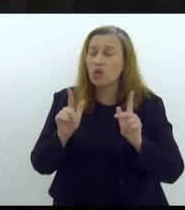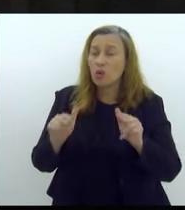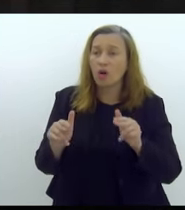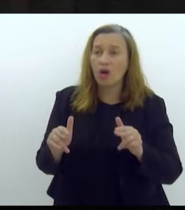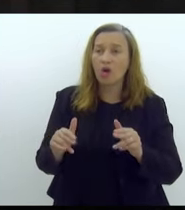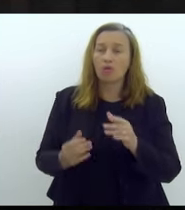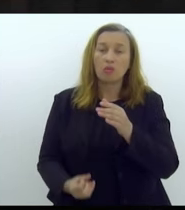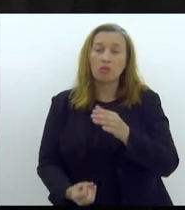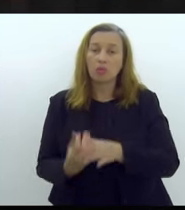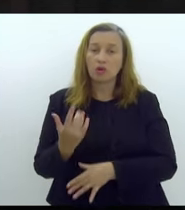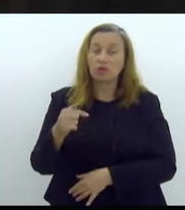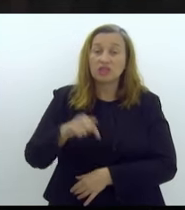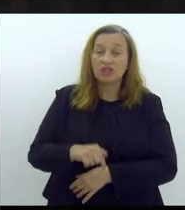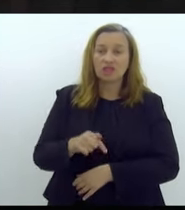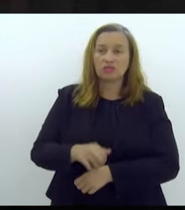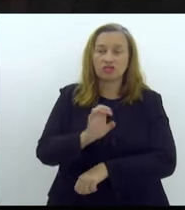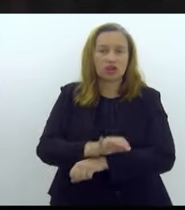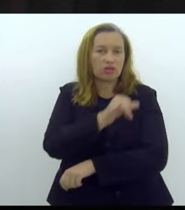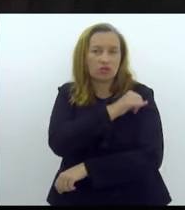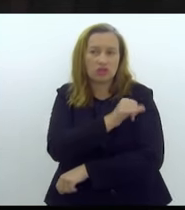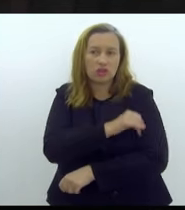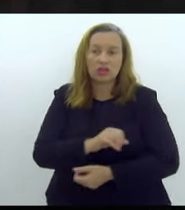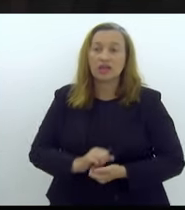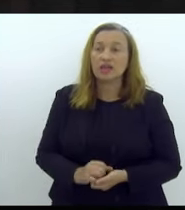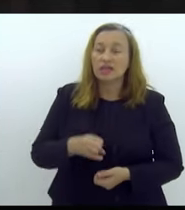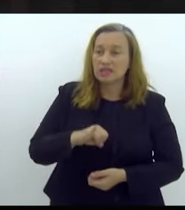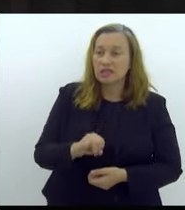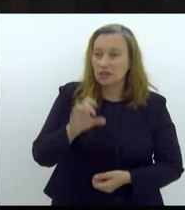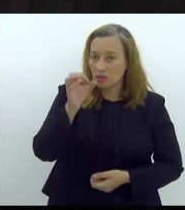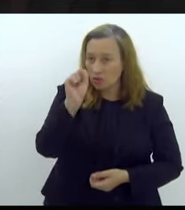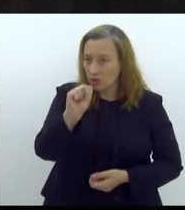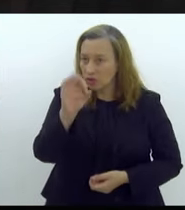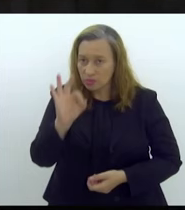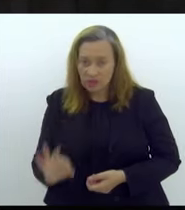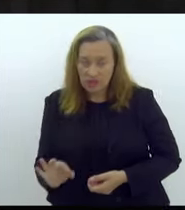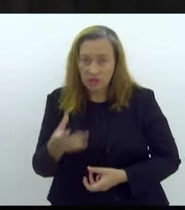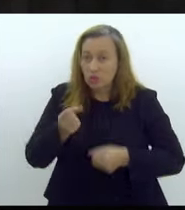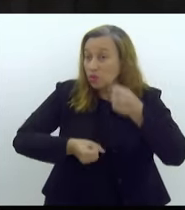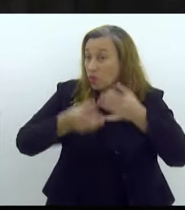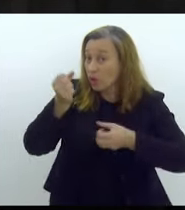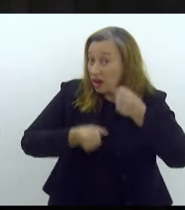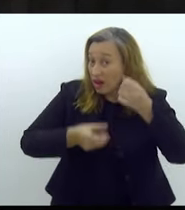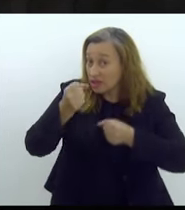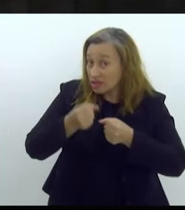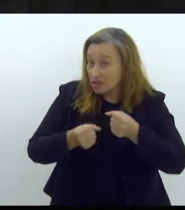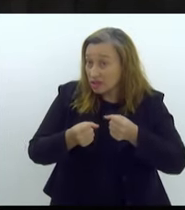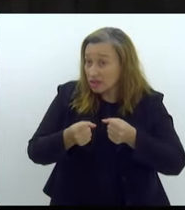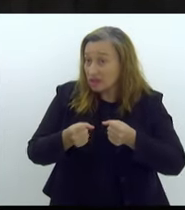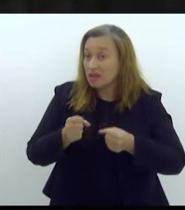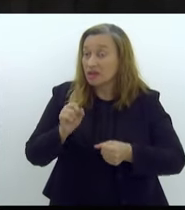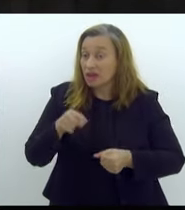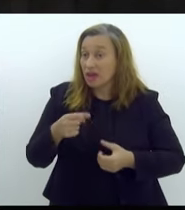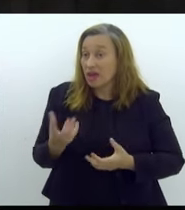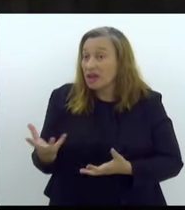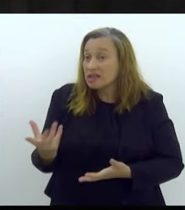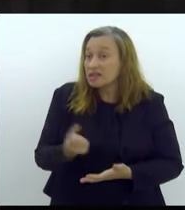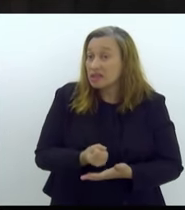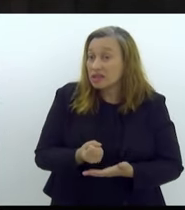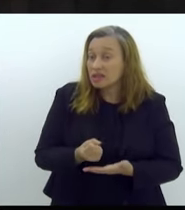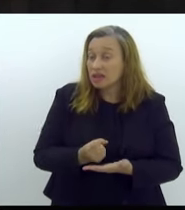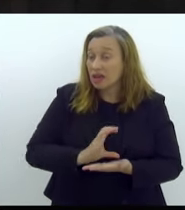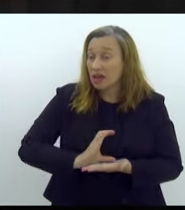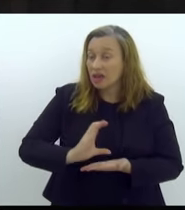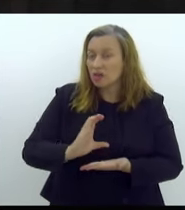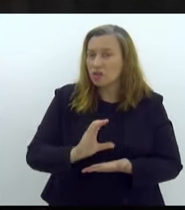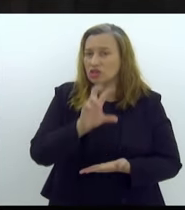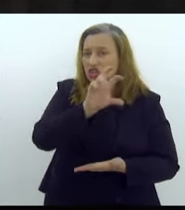no estado do Rio de Janeiro. E se acreditar em 8% no leite, é se apropriar de recursos na ordem